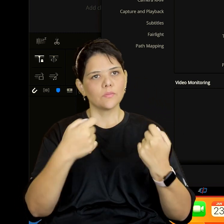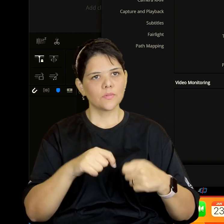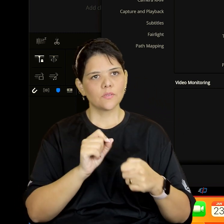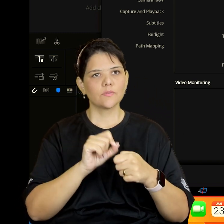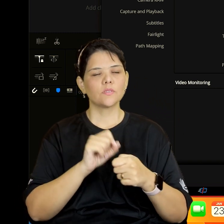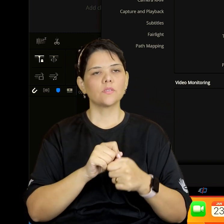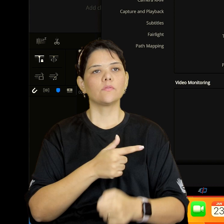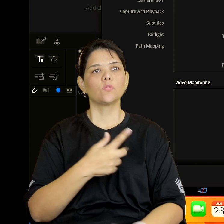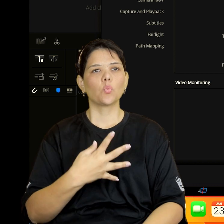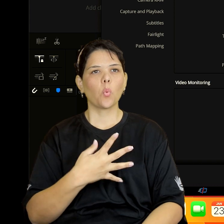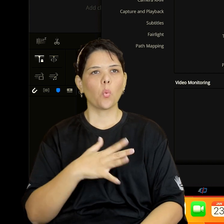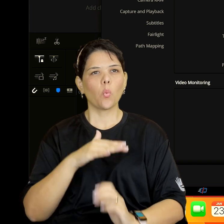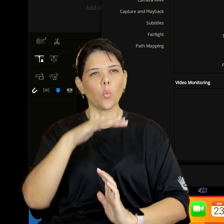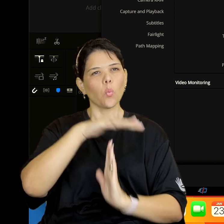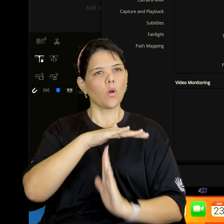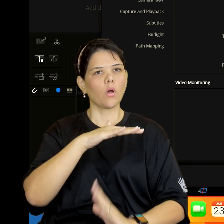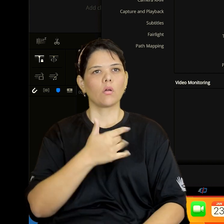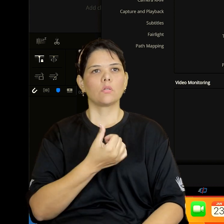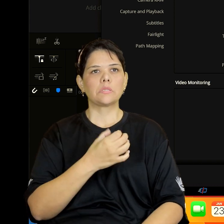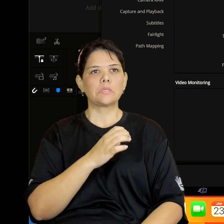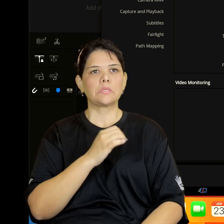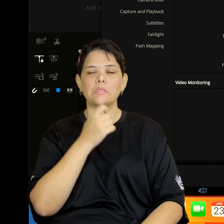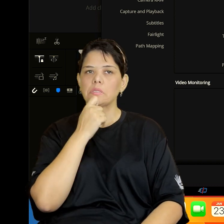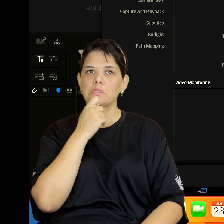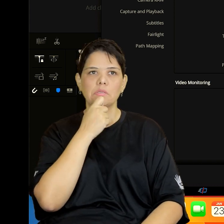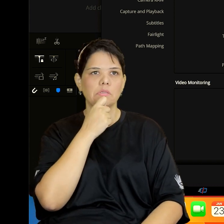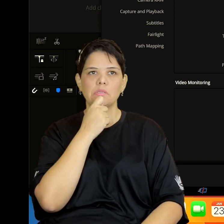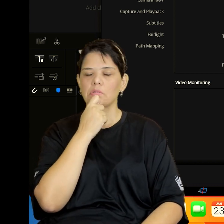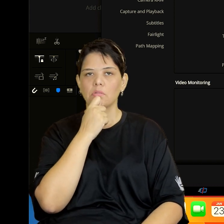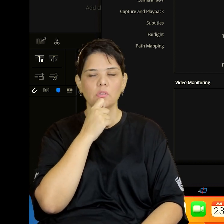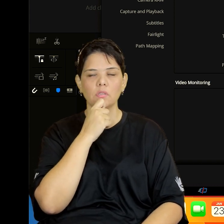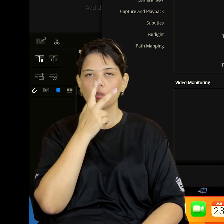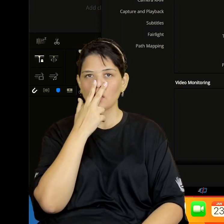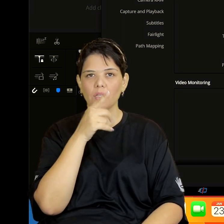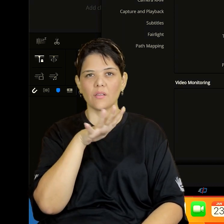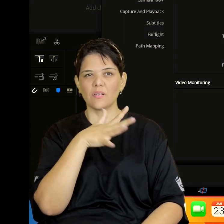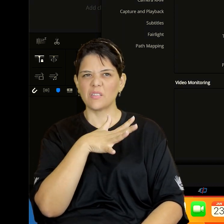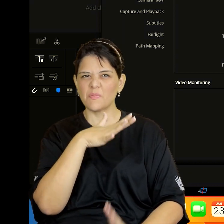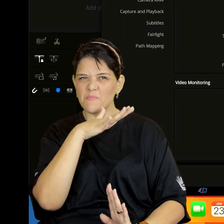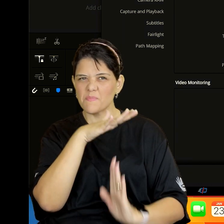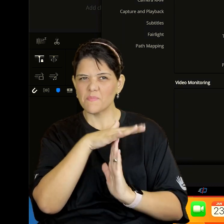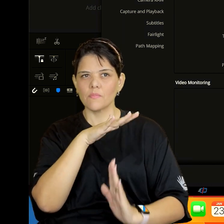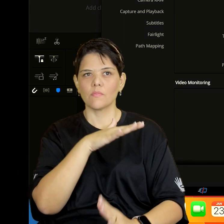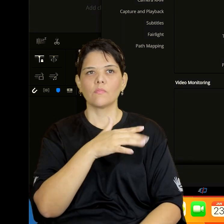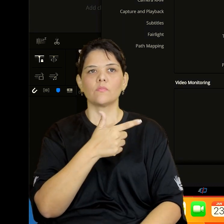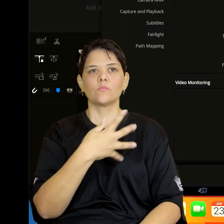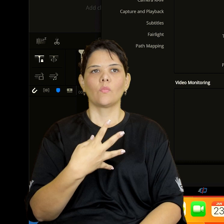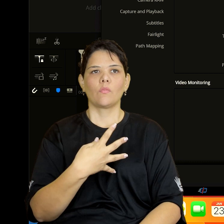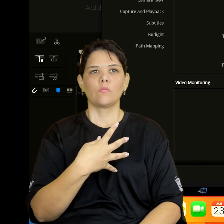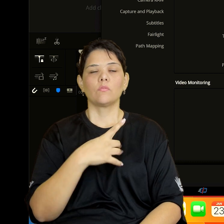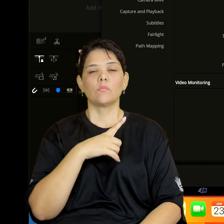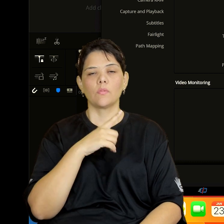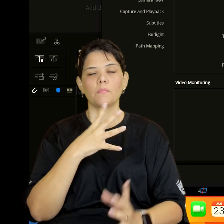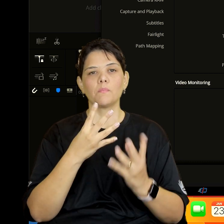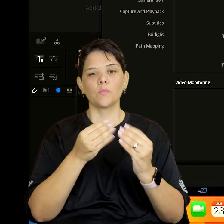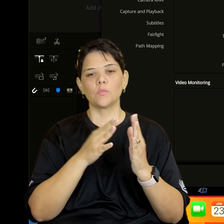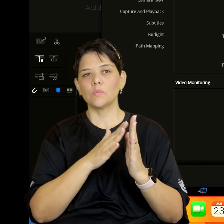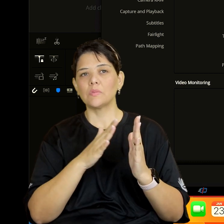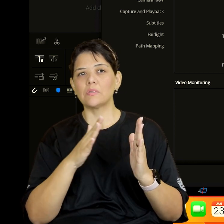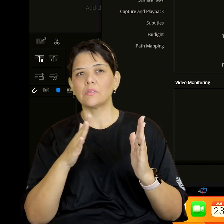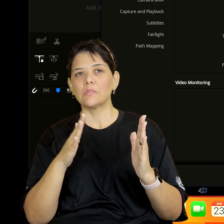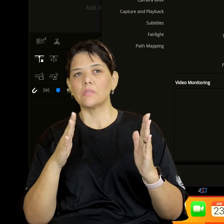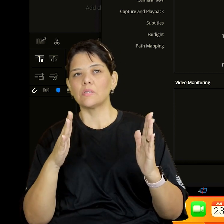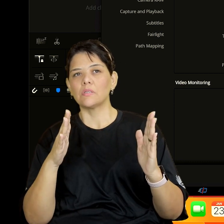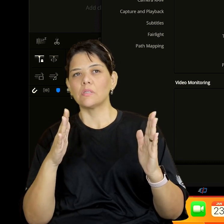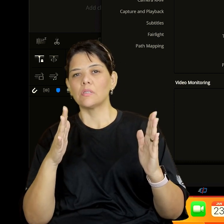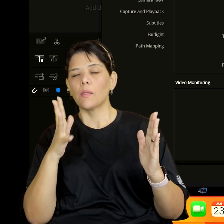em 24, você não tem quadros que preenchem essa falta de informação. Então, a gente tem planos congelados por muito tempo. Então,